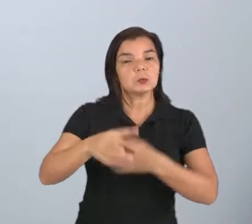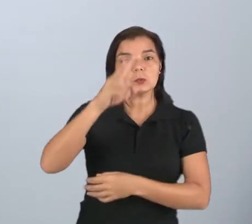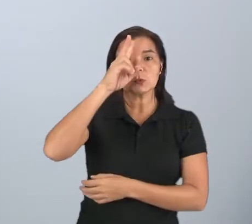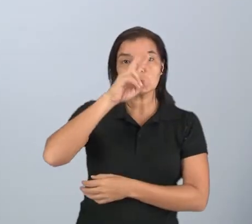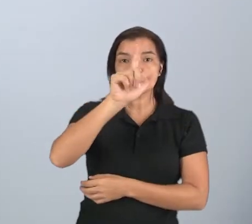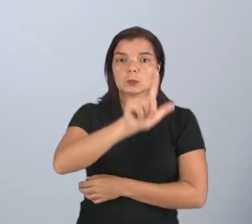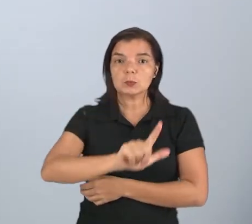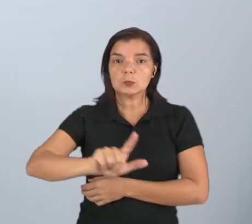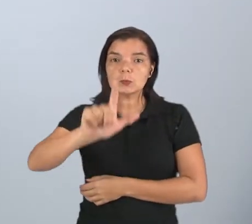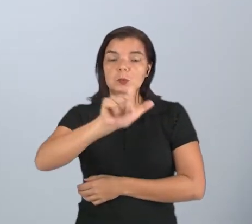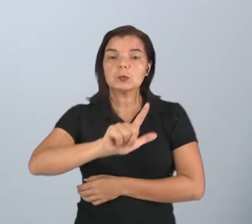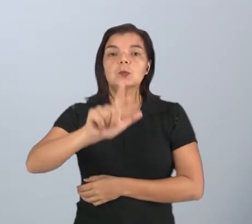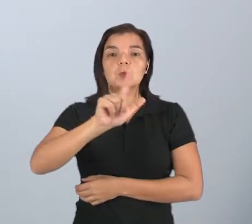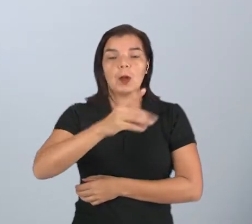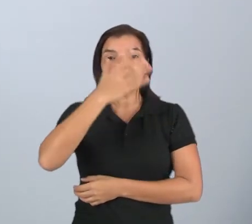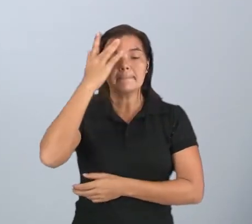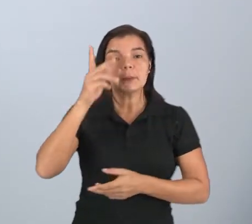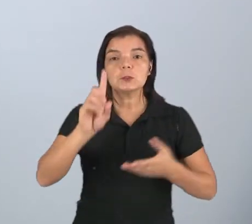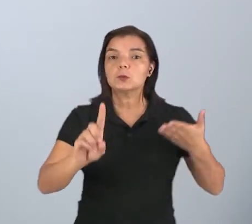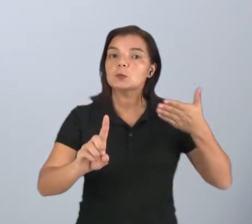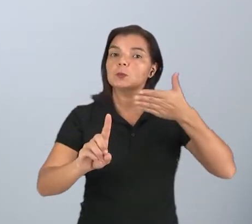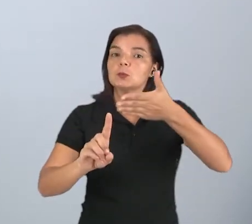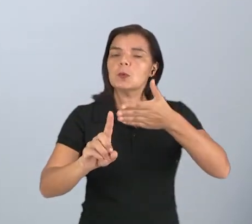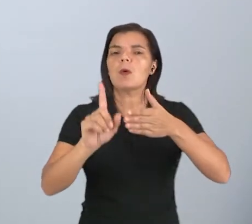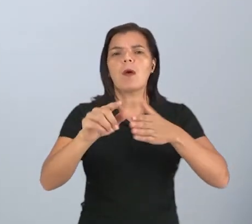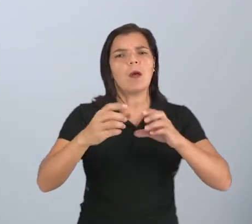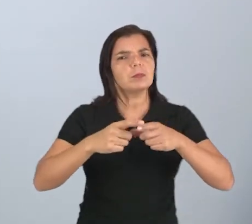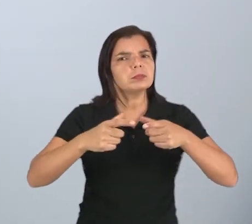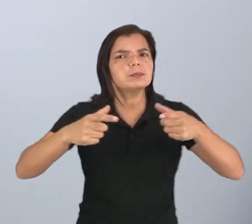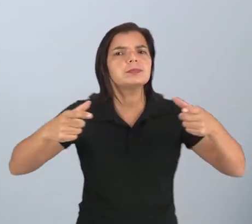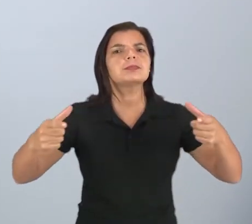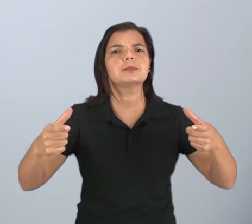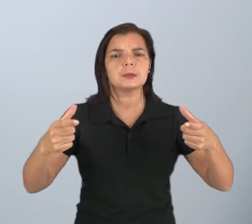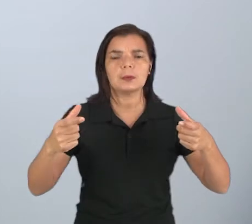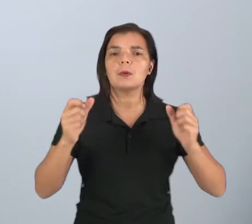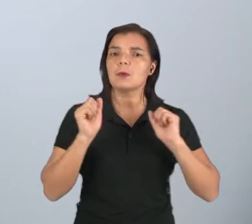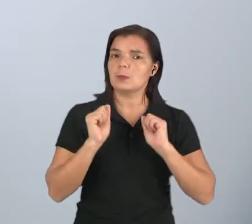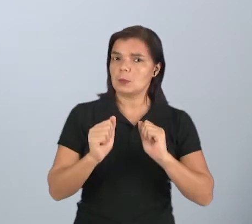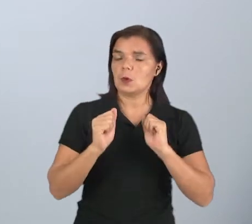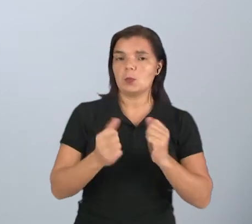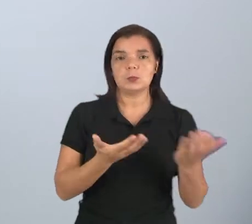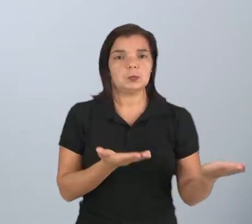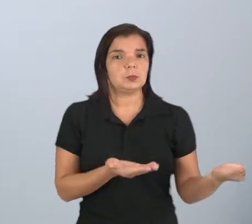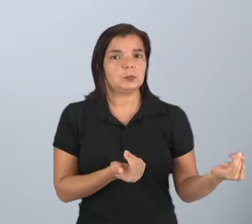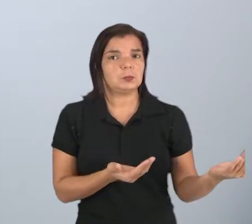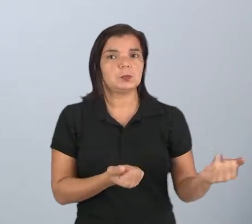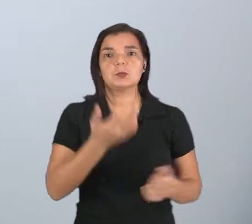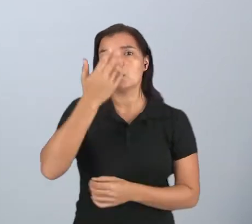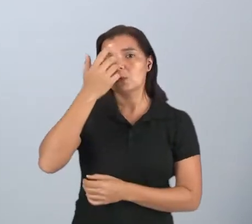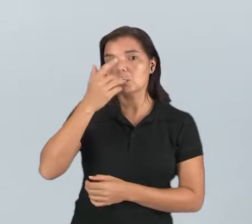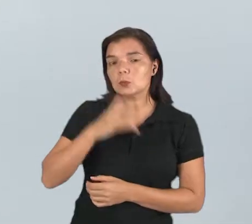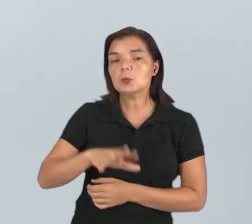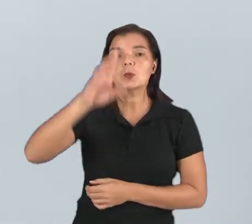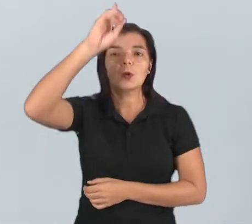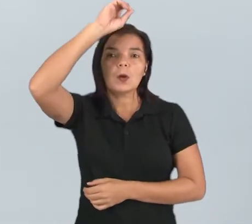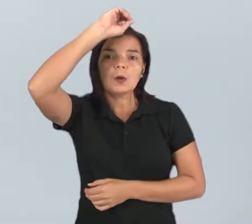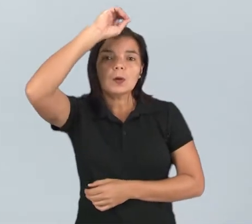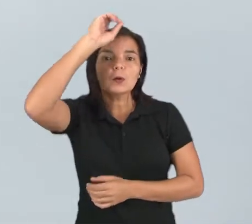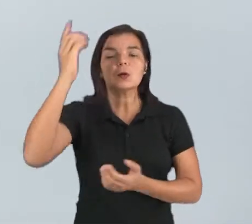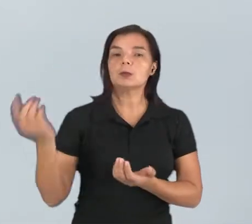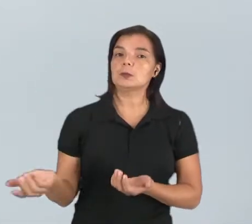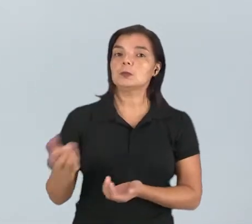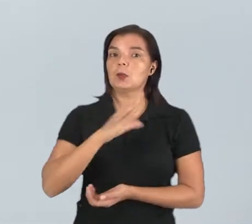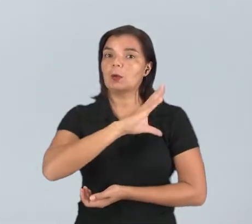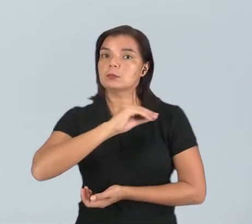memória literária, o público-alvo, ele é bem amplo, pode ser tanto jovens, crianças, adultos,